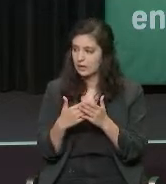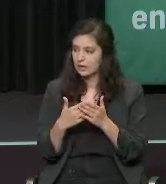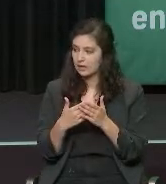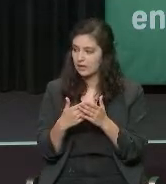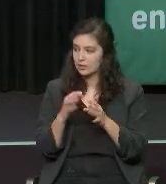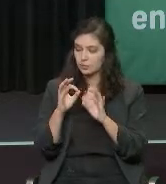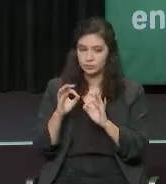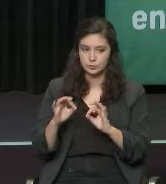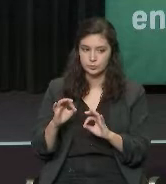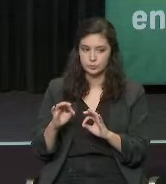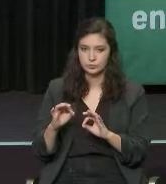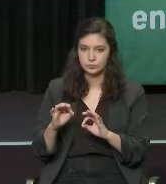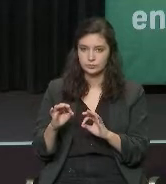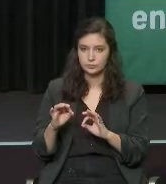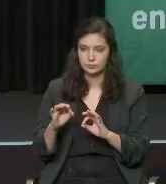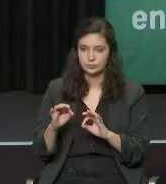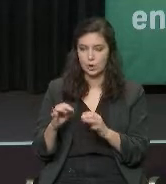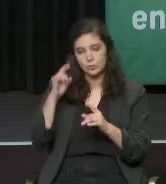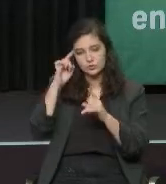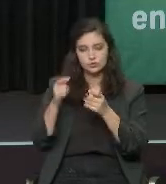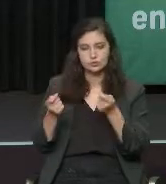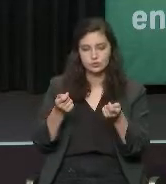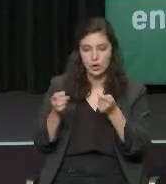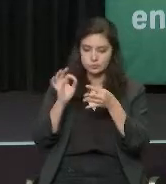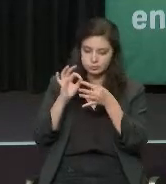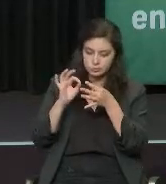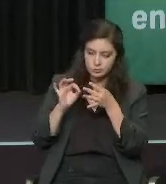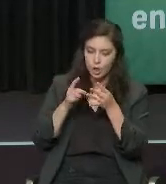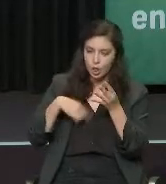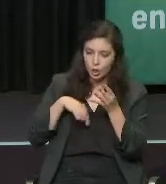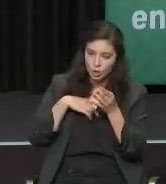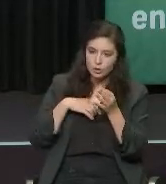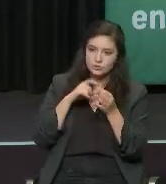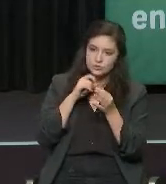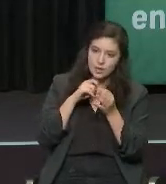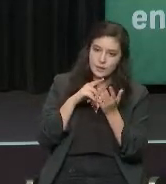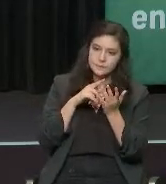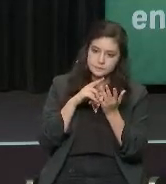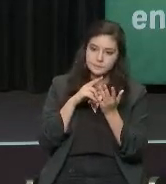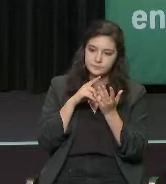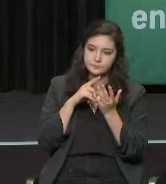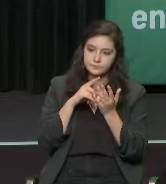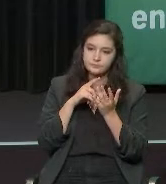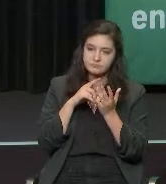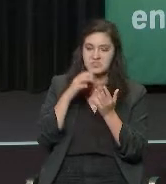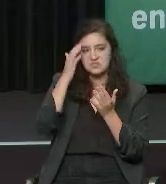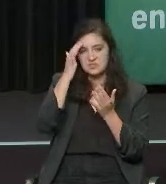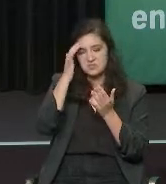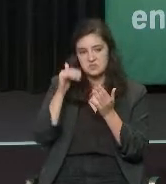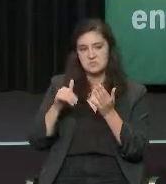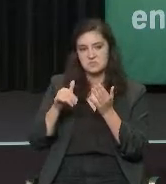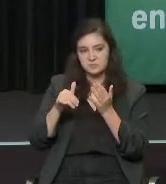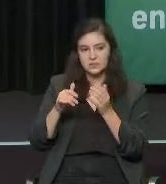o plasma na ionosfera e, medindo este parâmetro, é possível